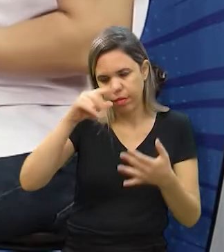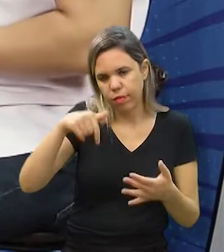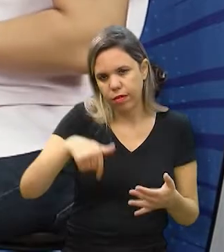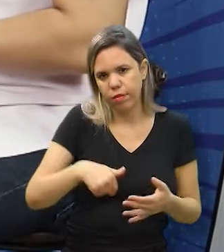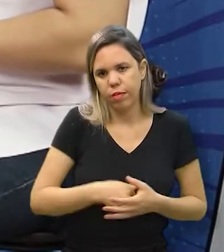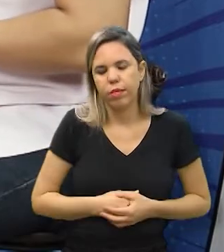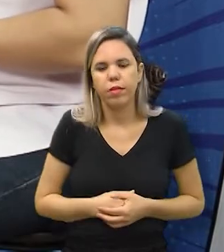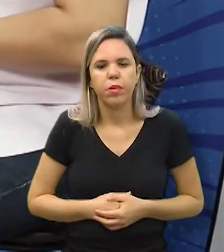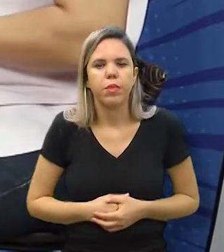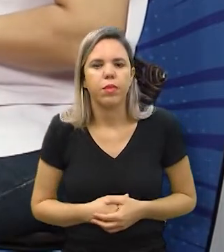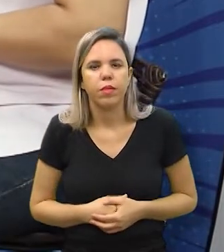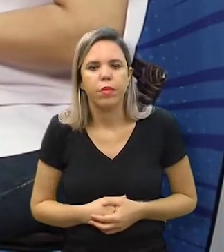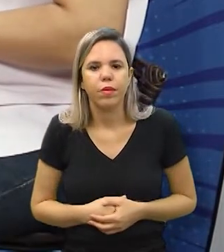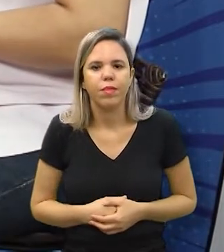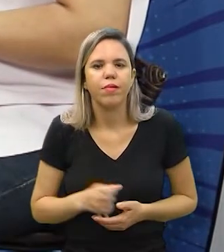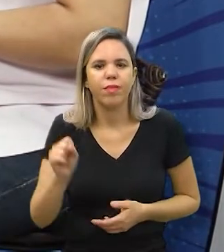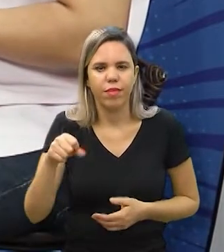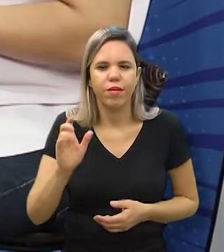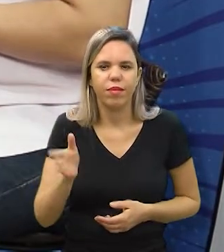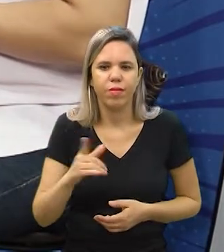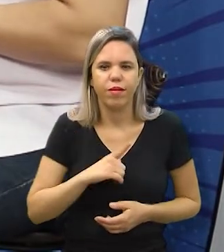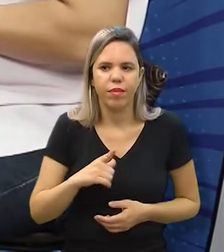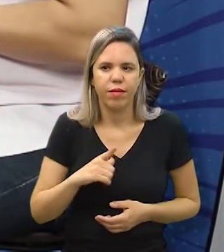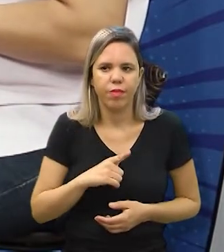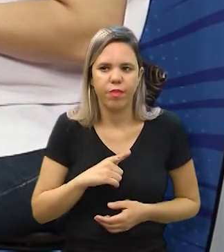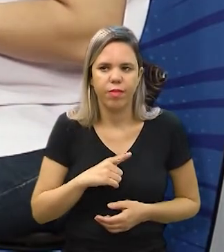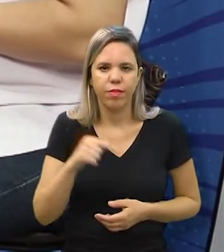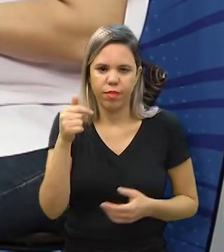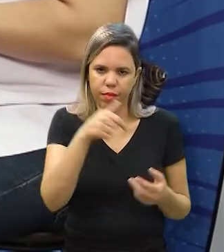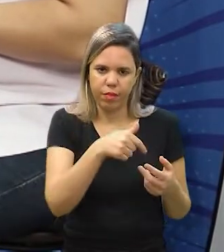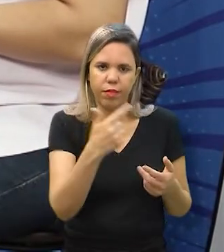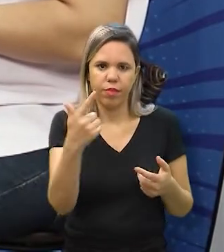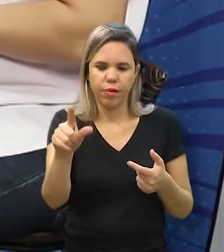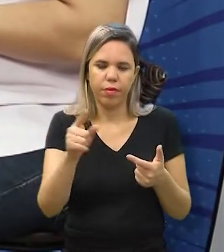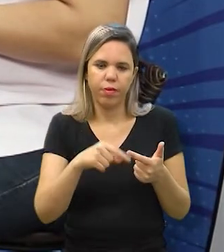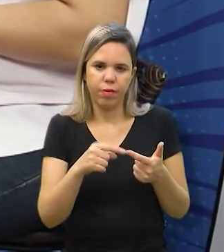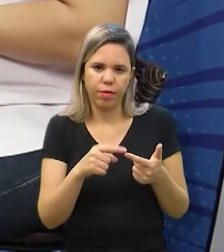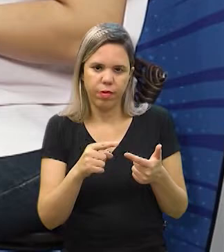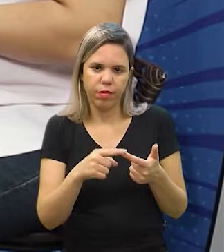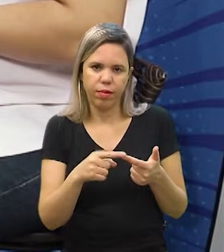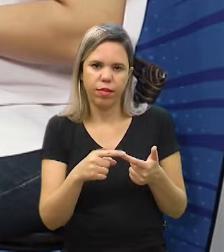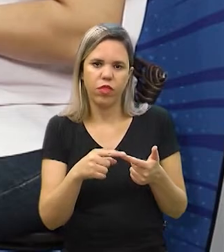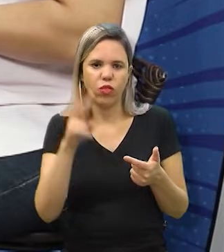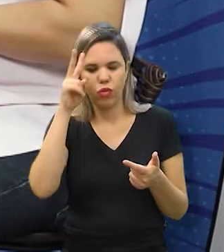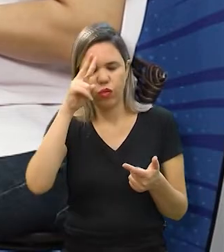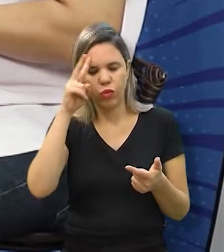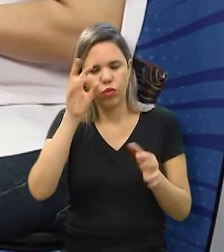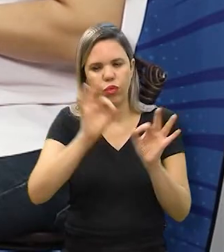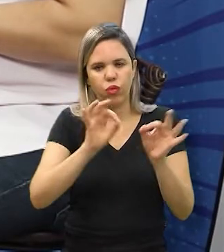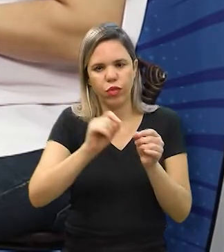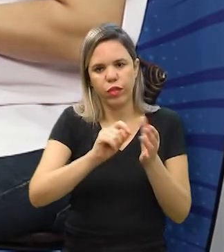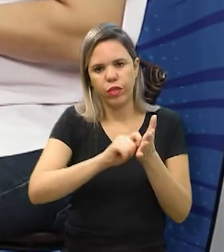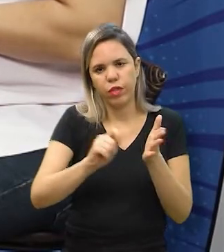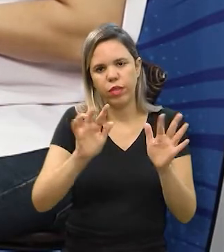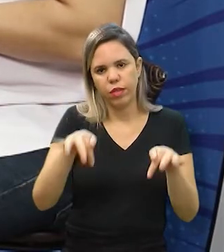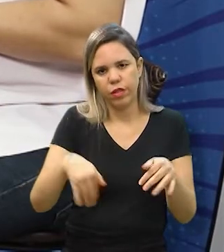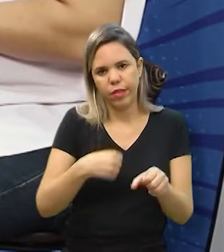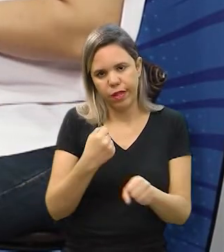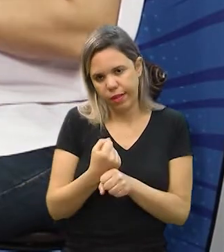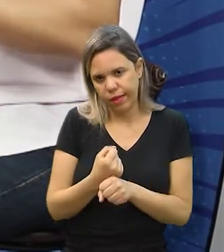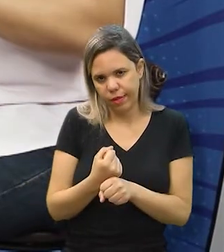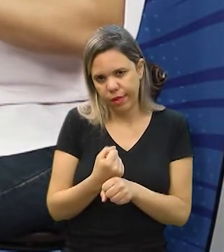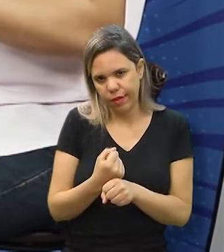gente. Volto, tem esse, agora tem uma outra série que eu também estou fazendo que deve sair até o final do